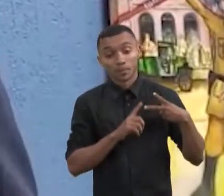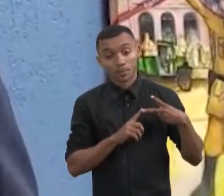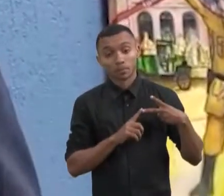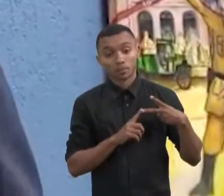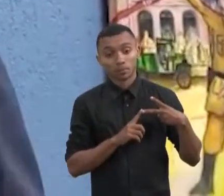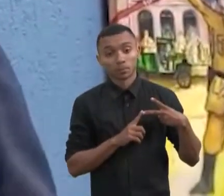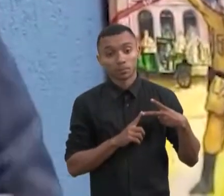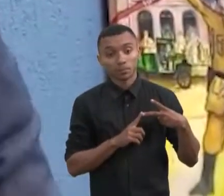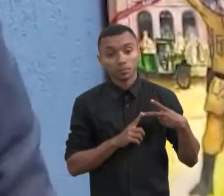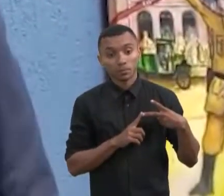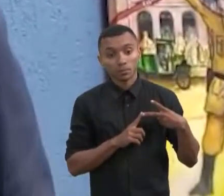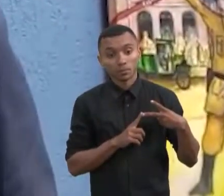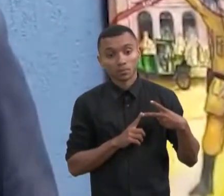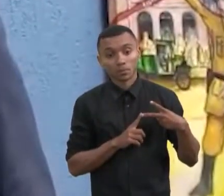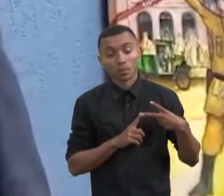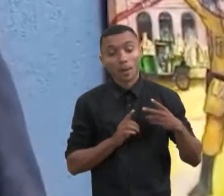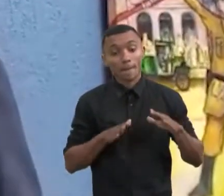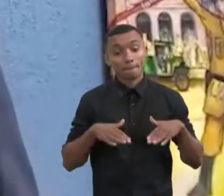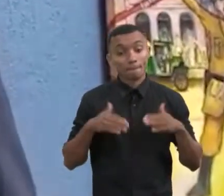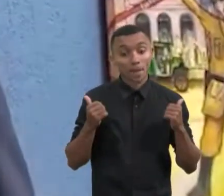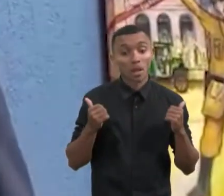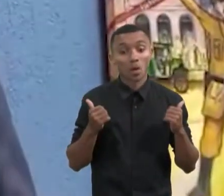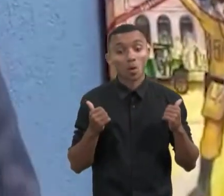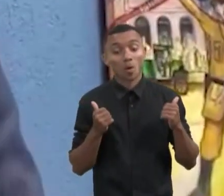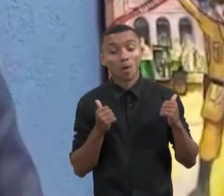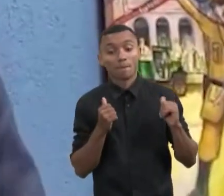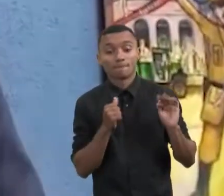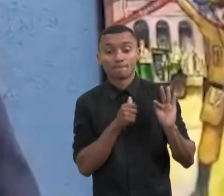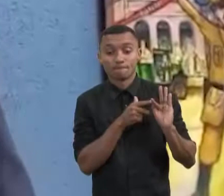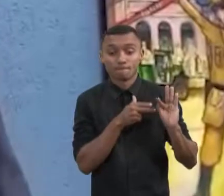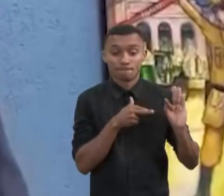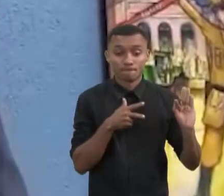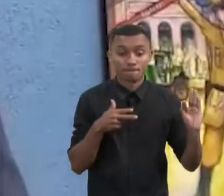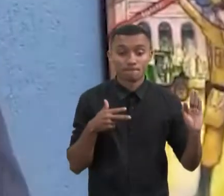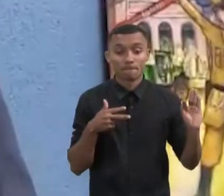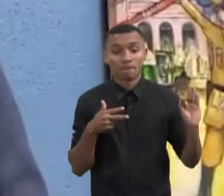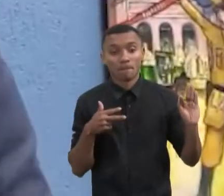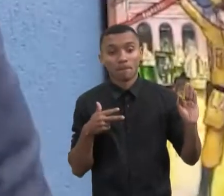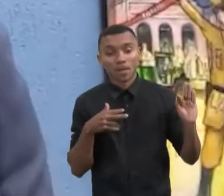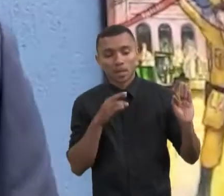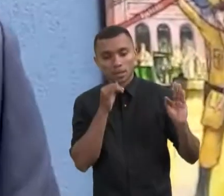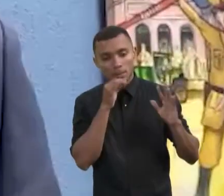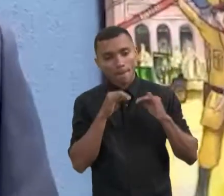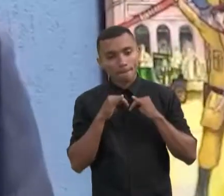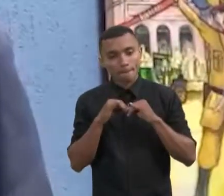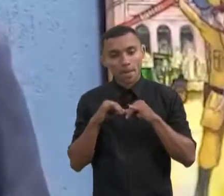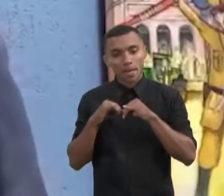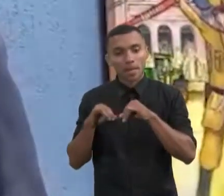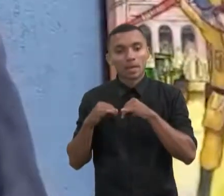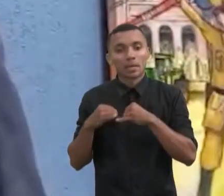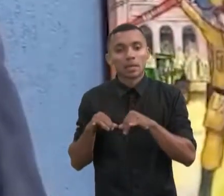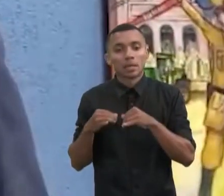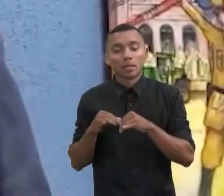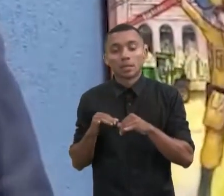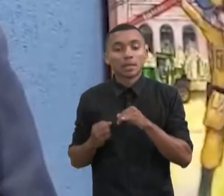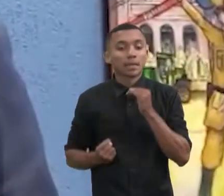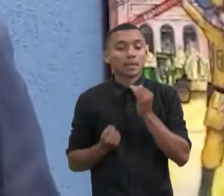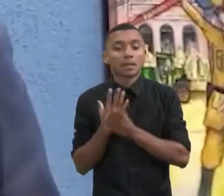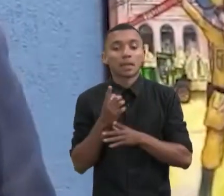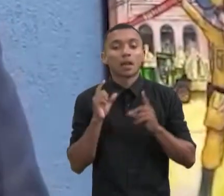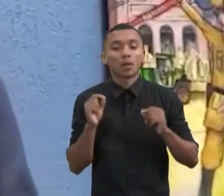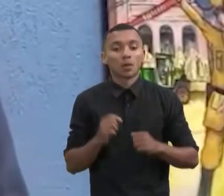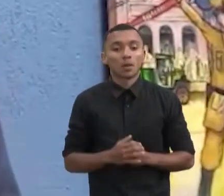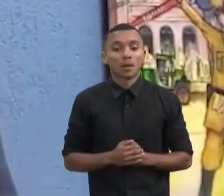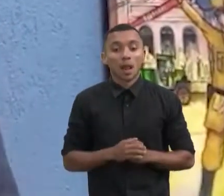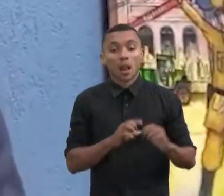acaba oferecendo melhores descontos. Né? No caso do mercadinho, estamos lançando agora abrindo a